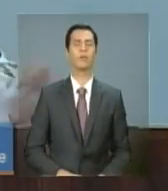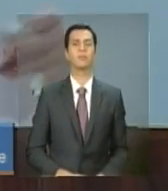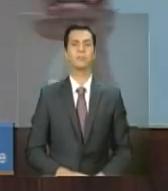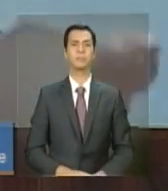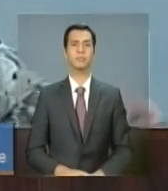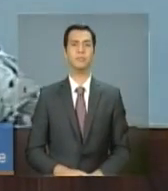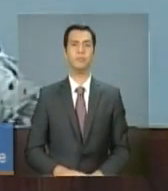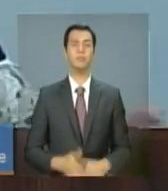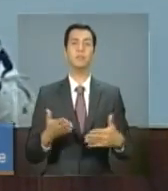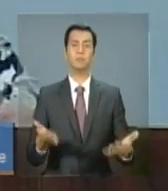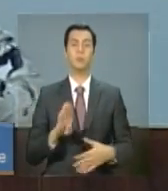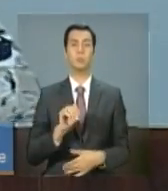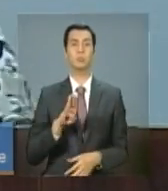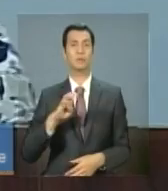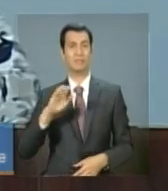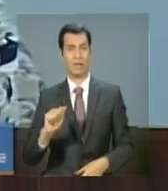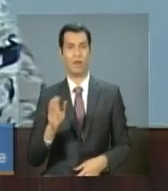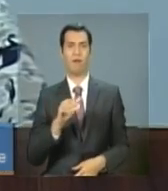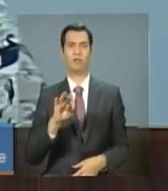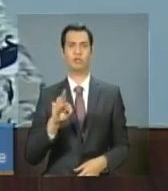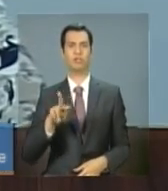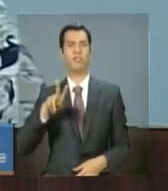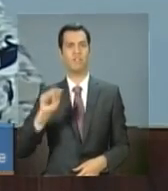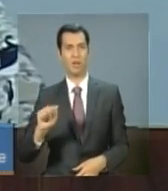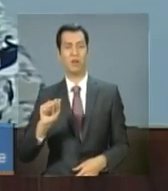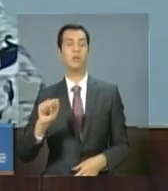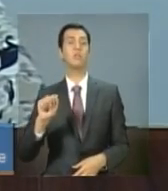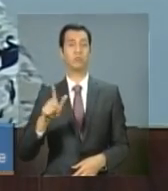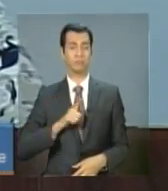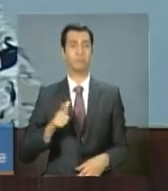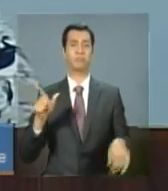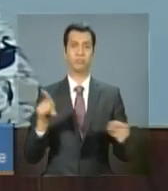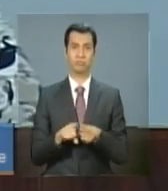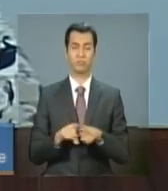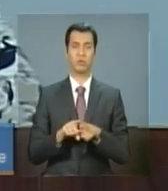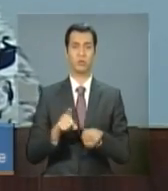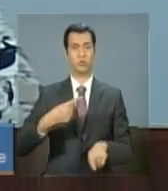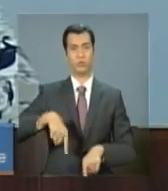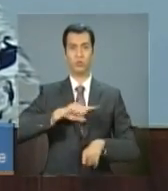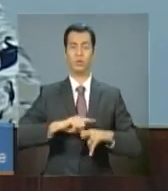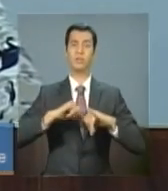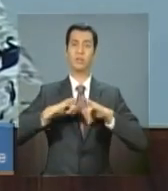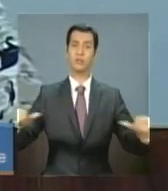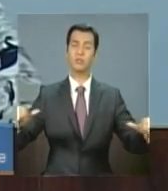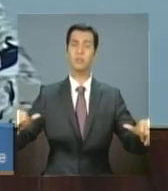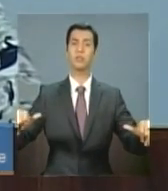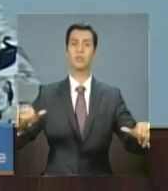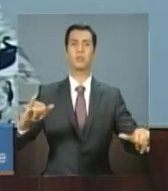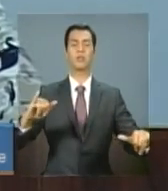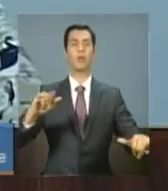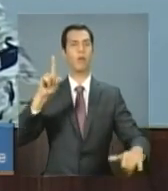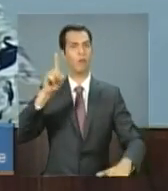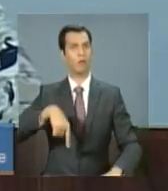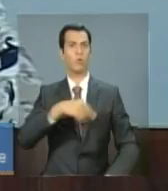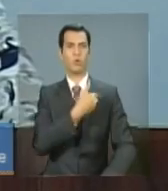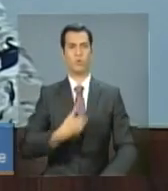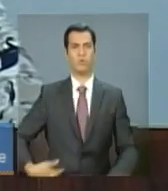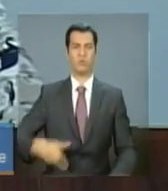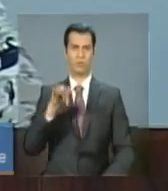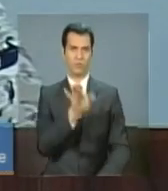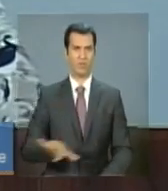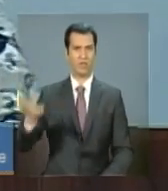renda, é levantar uma das questões que nós estamos anunciando como uma realização que o governo federal